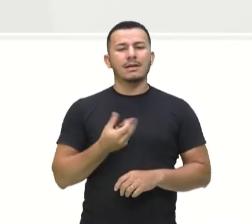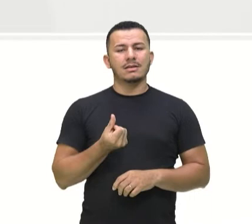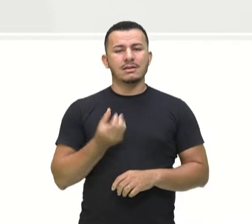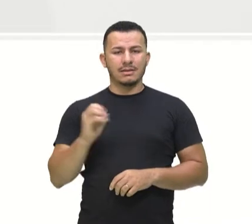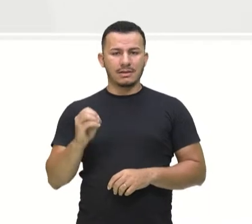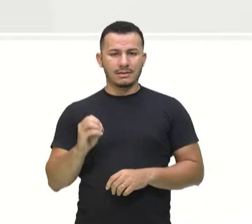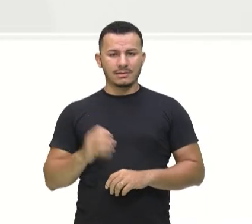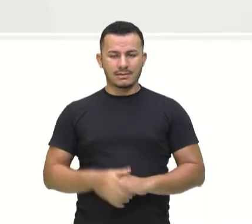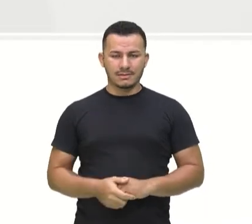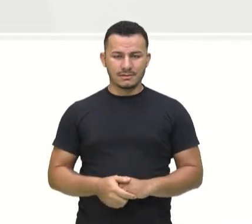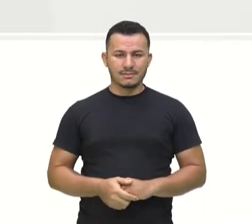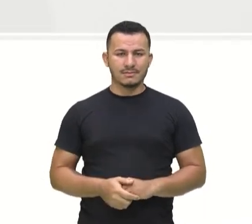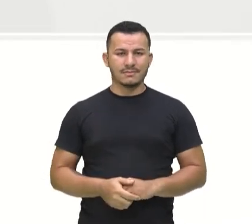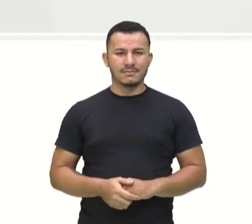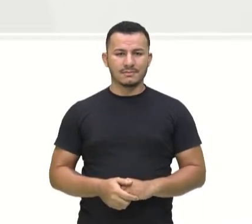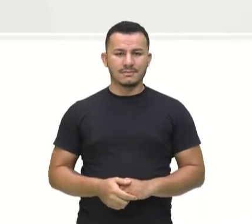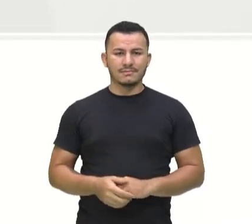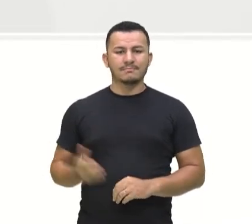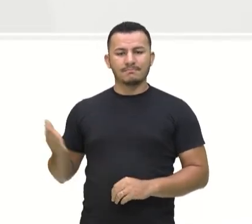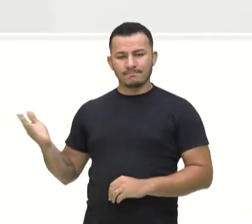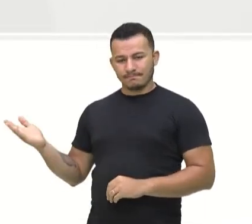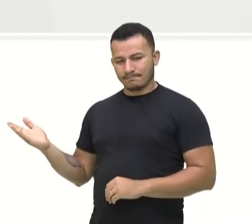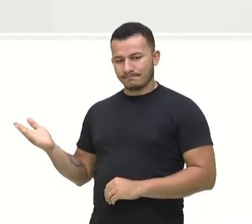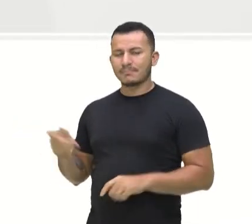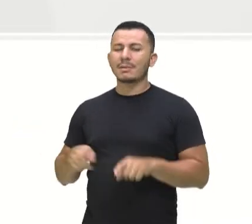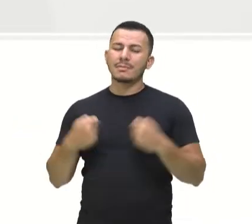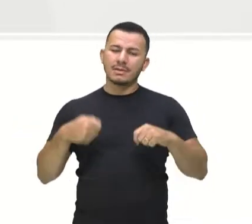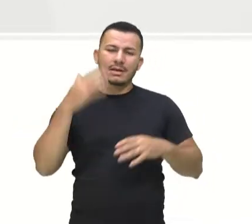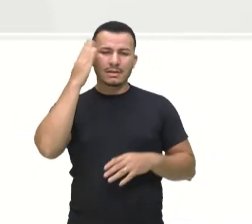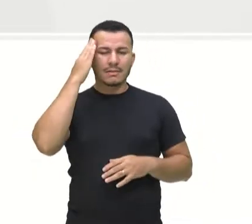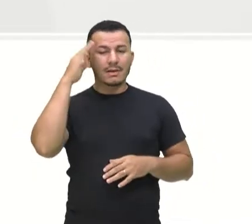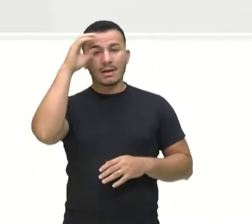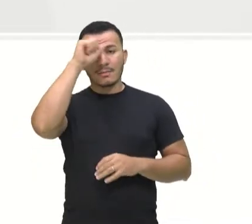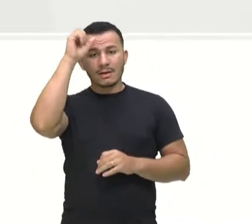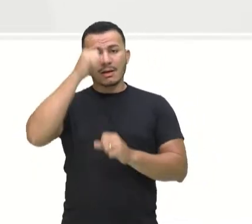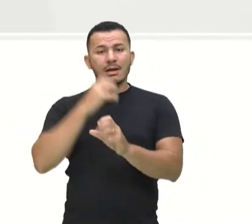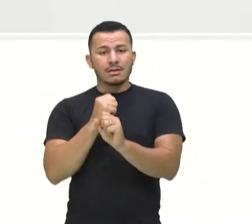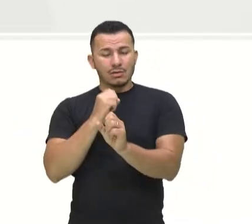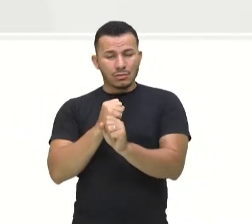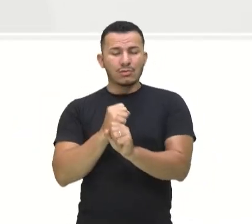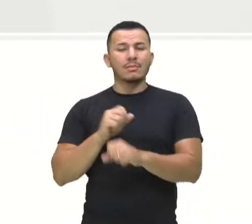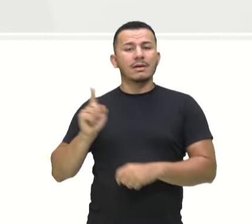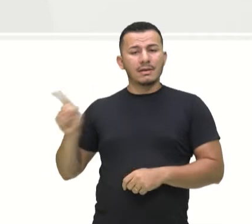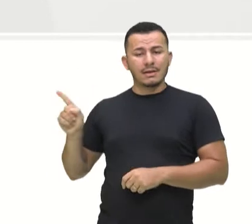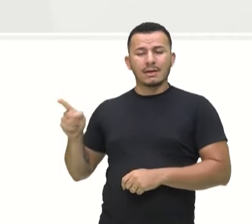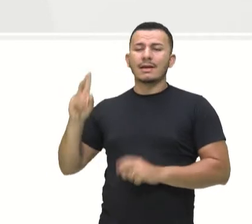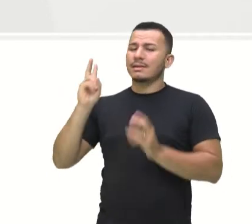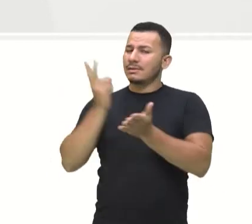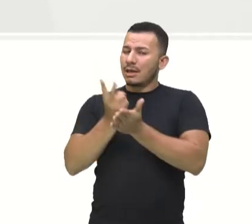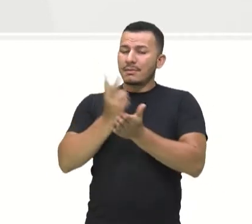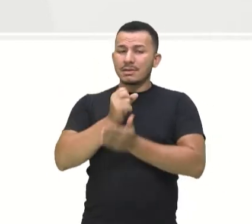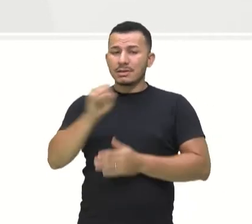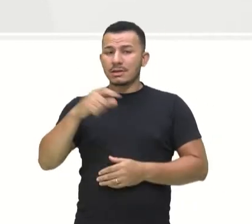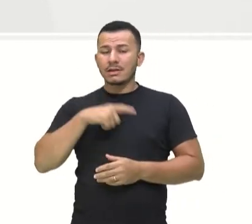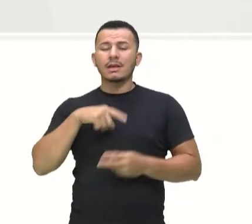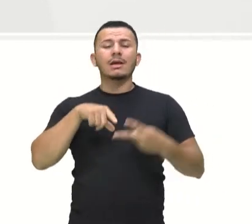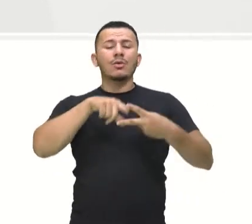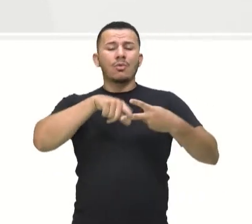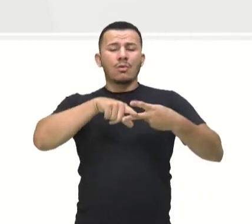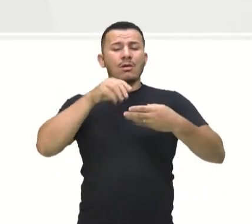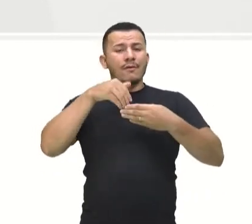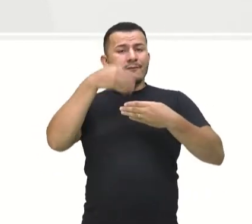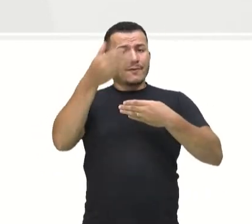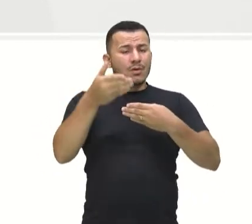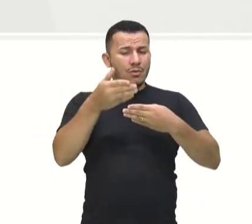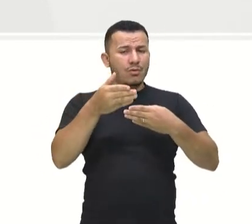360 graus. É bom você ter essa percepção, né? Que sempre, olha só, sempre que somamos os ângulos externos de